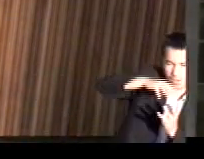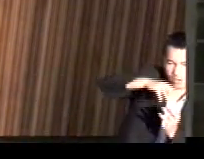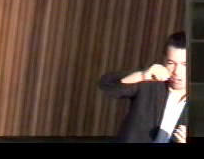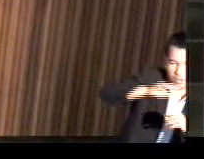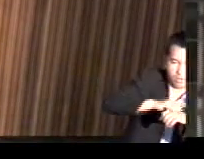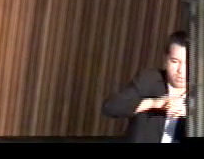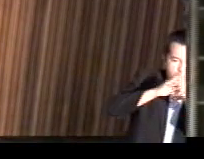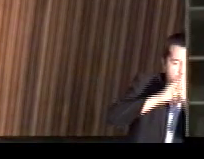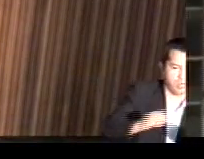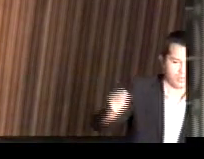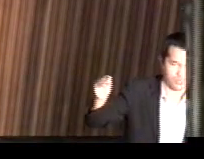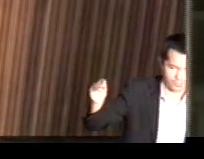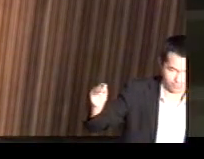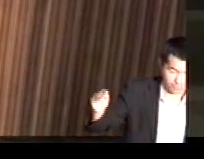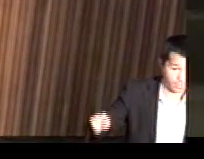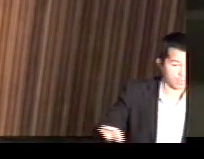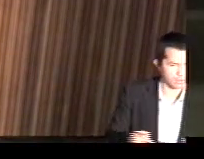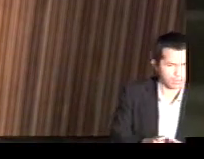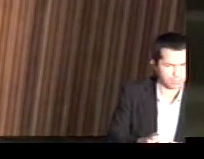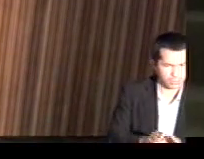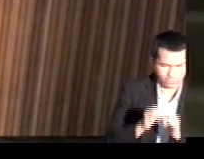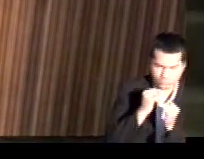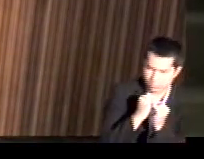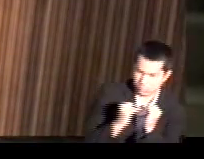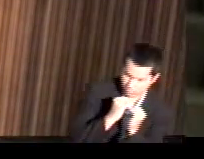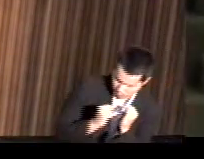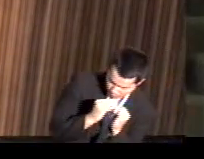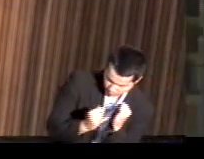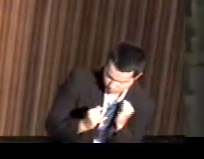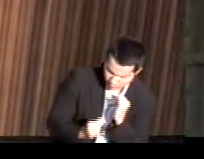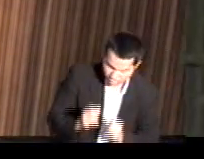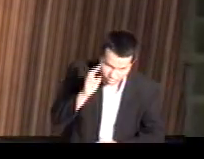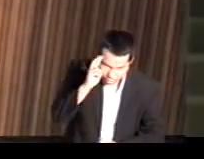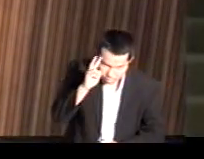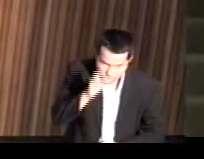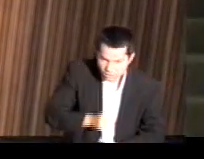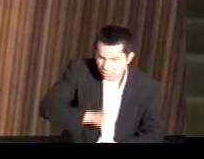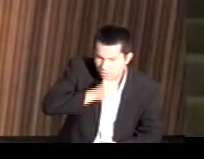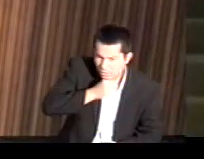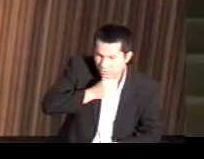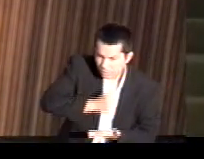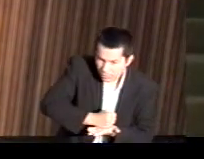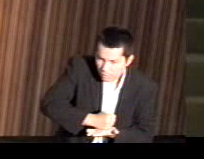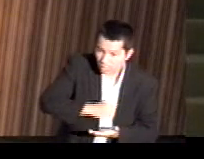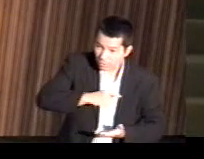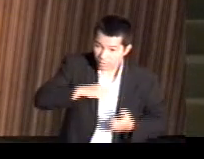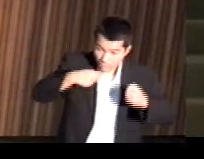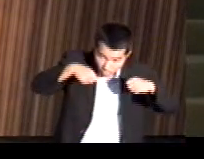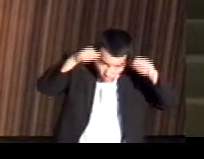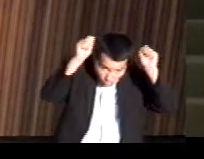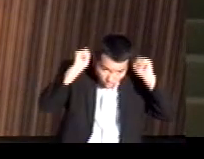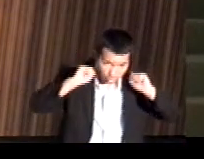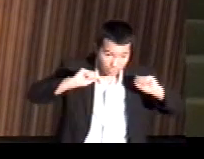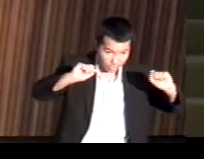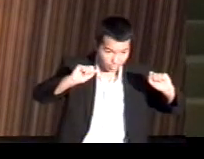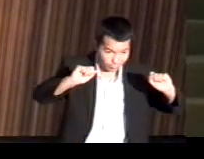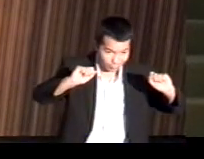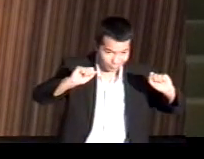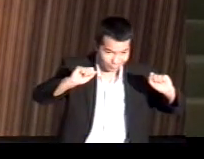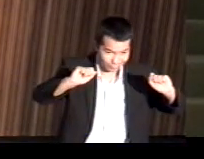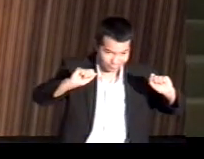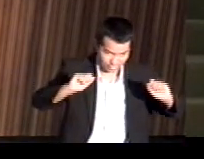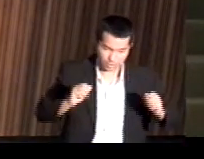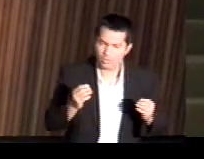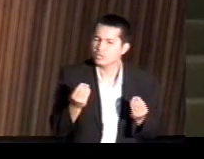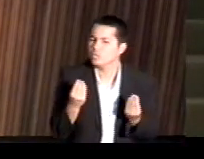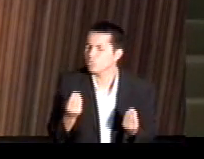que a gente vai encontrar na Bíblia é o Cordeiro de Deus. Então, a pessoa pecava e ela sabia que o